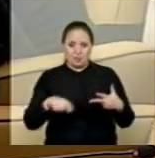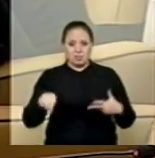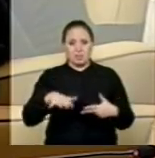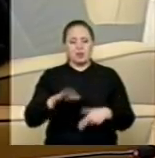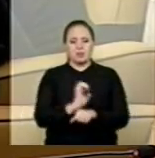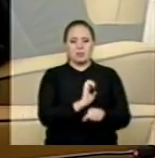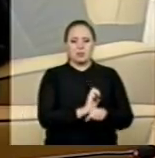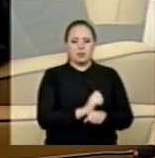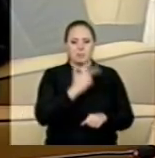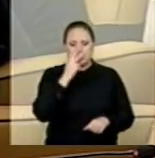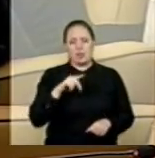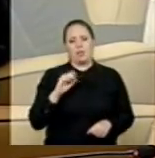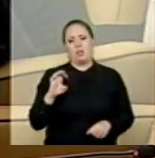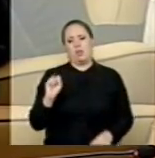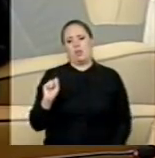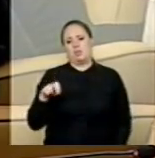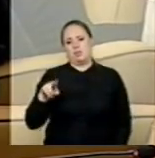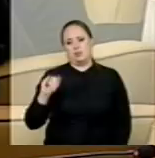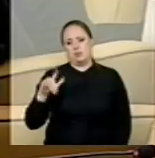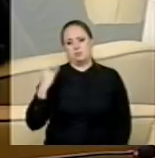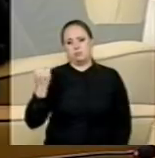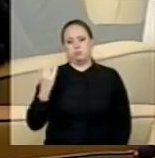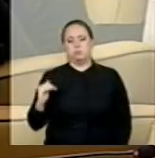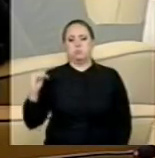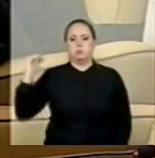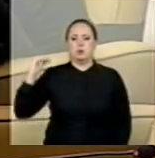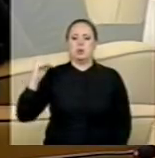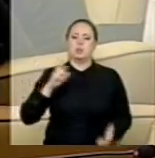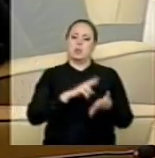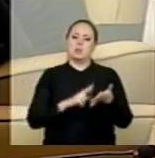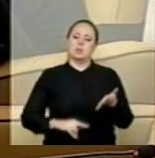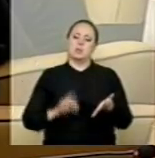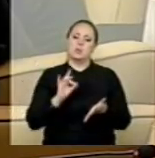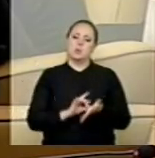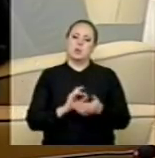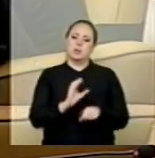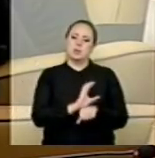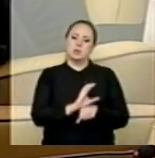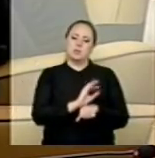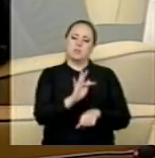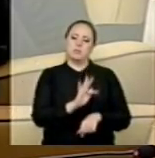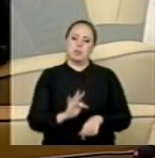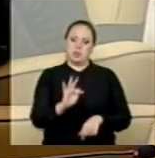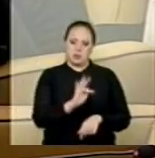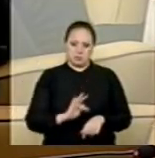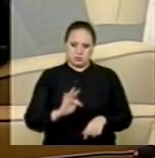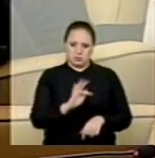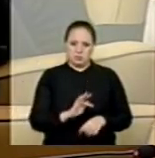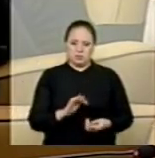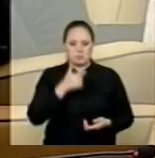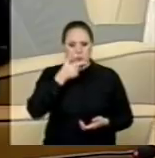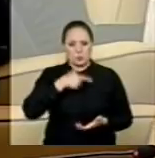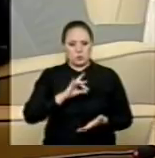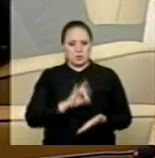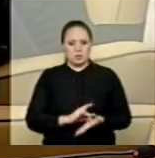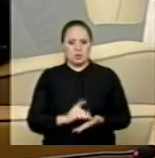como essencial na redação original da Constituição Federal para a consolidação